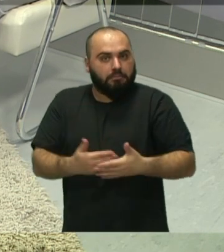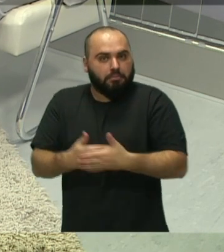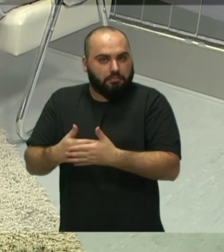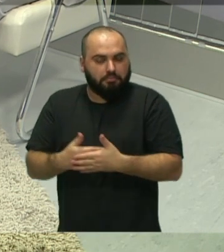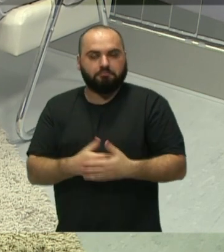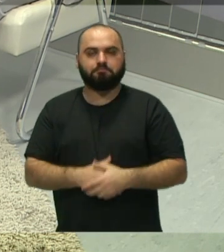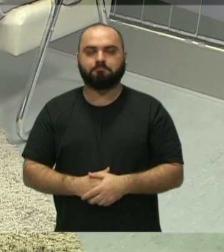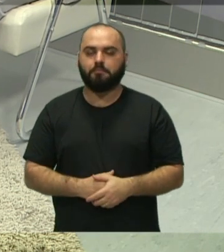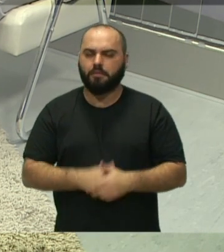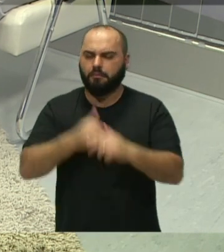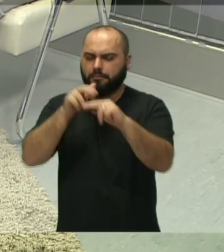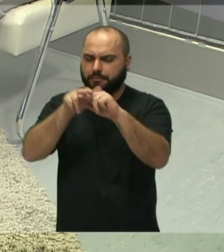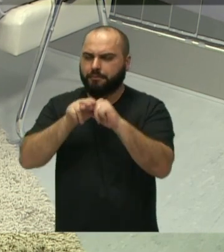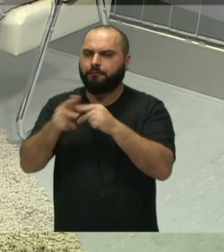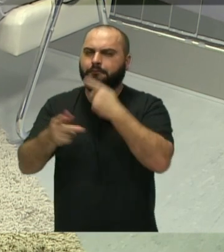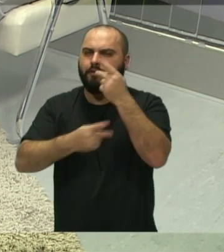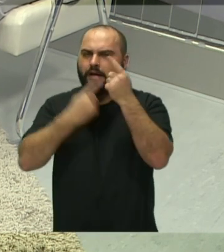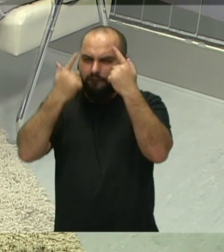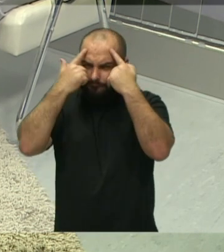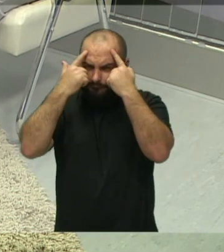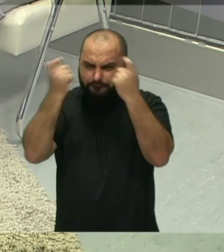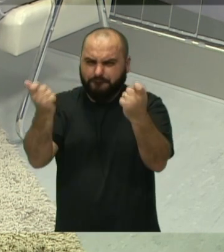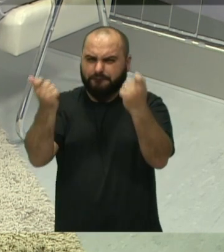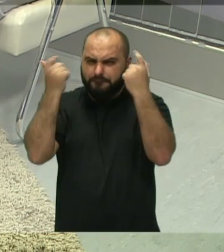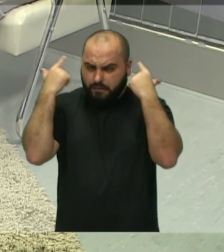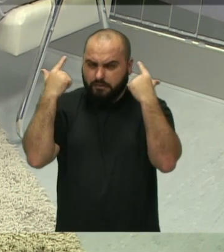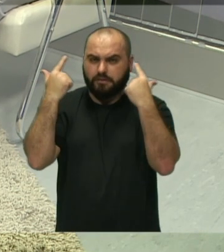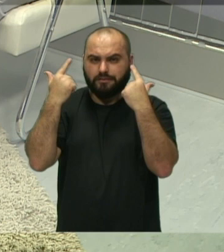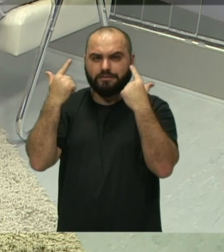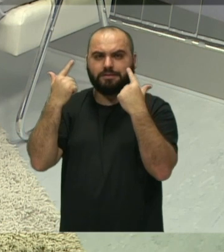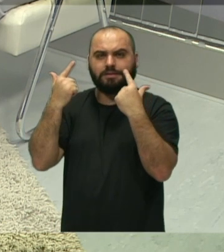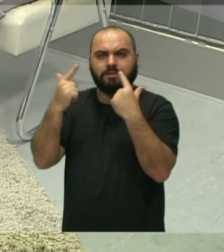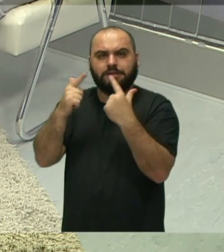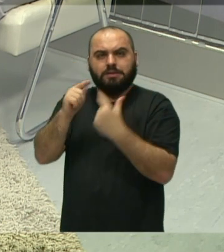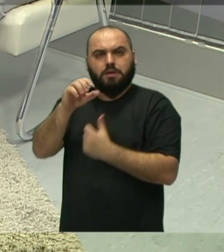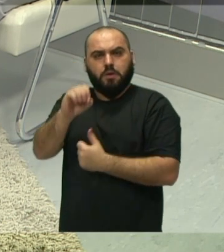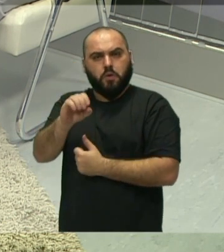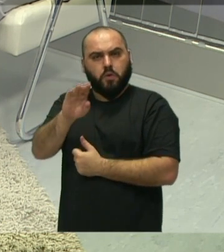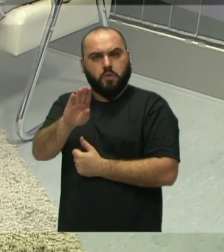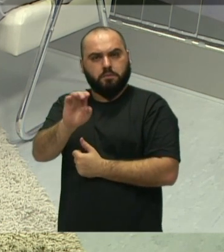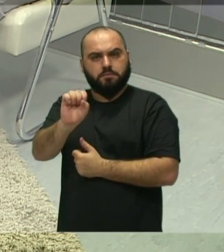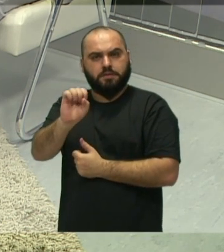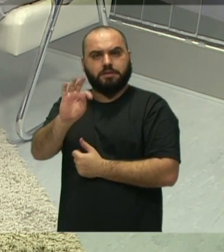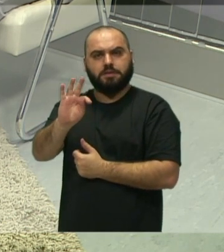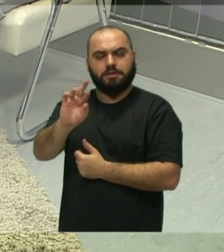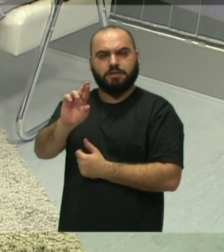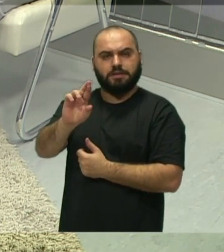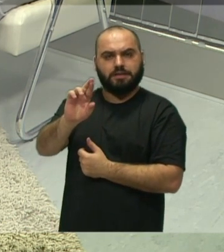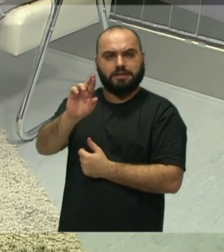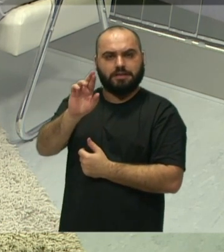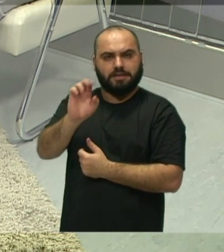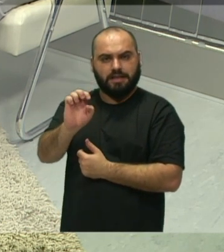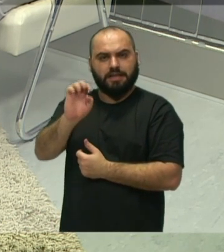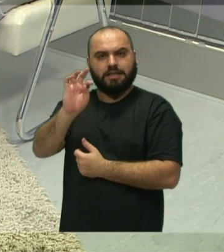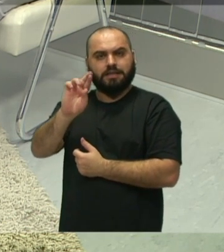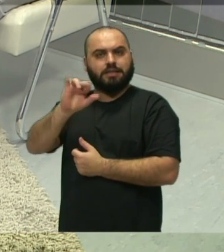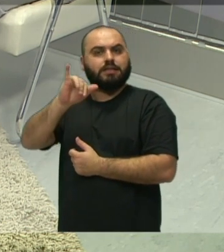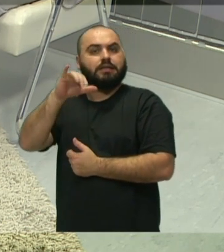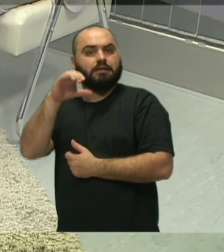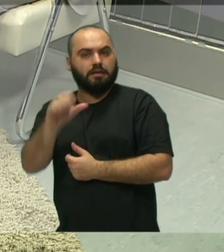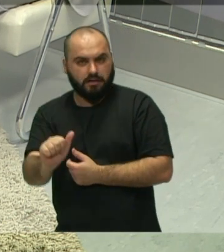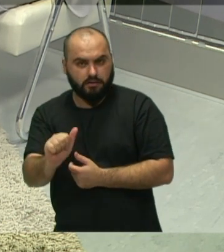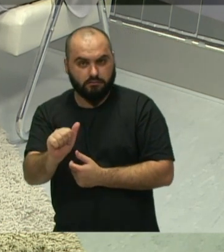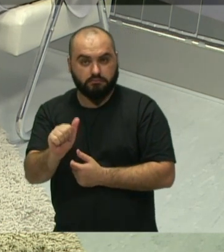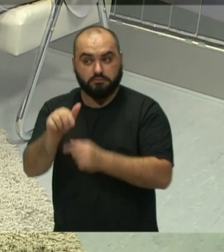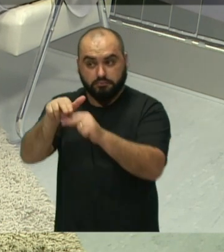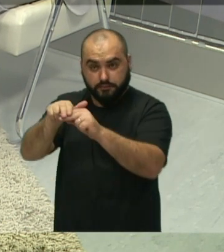gente fala de violência obstétrica e do manual de práticas contra a violência obstétrica,